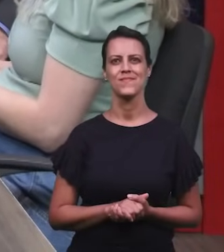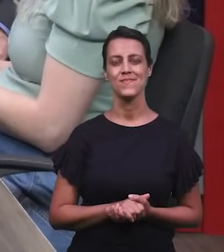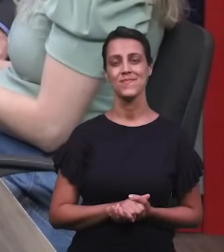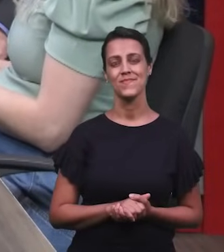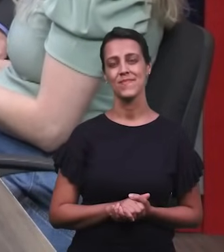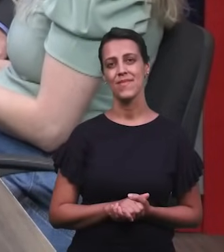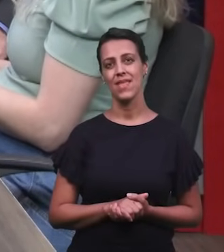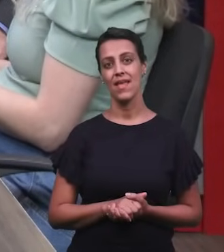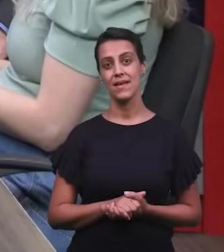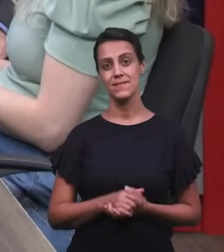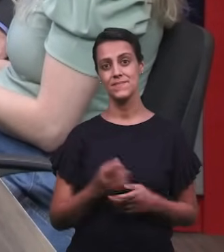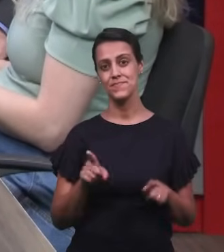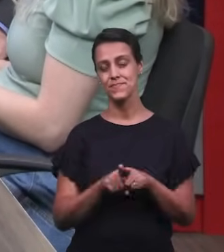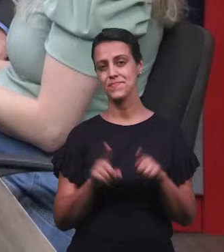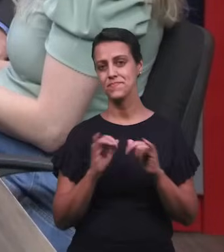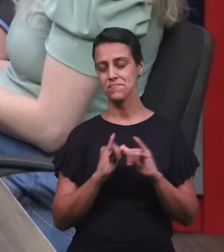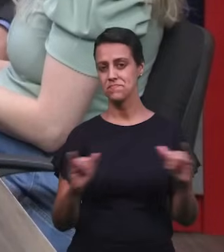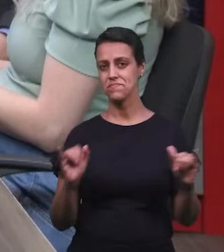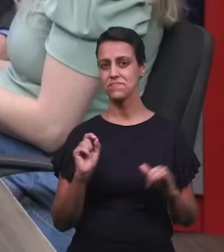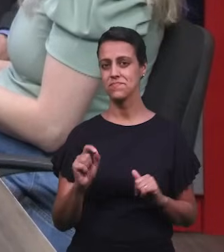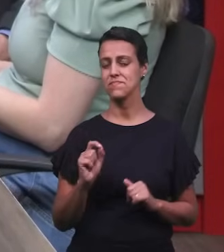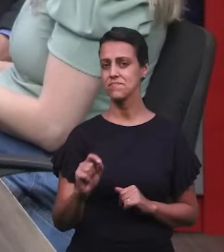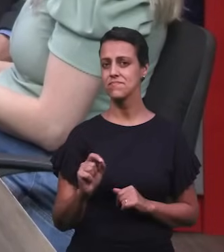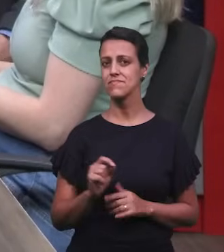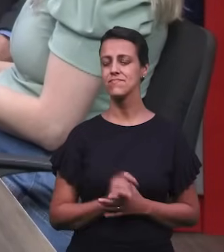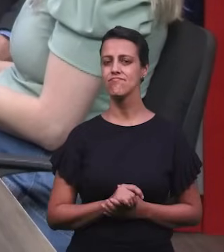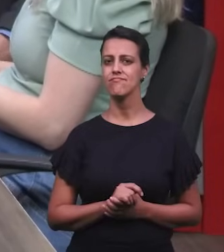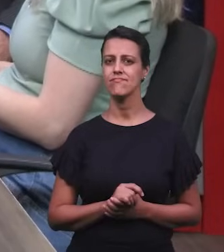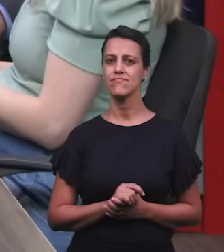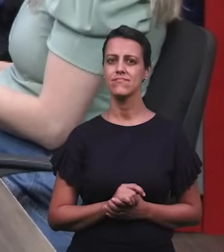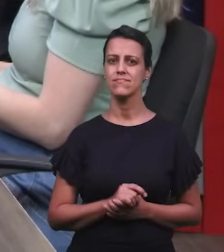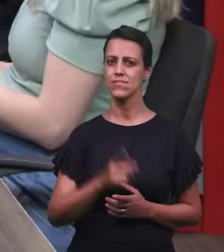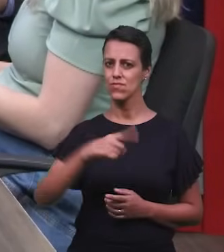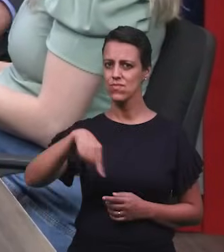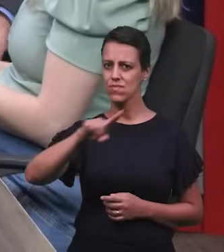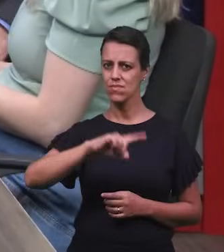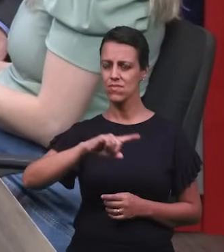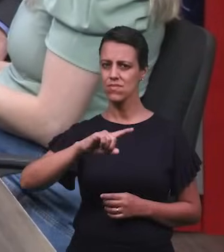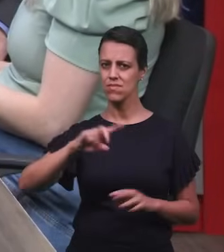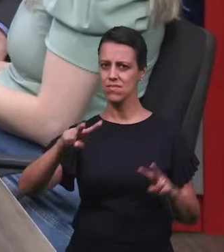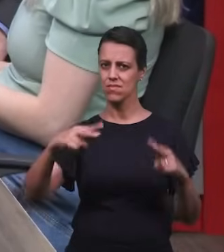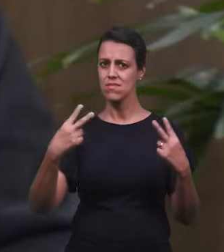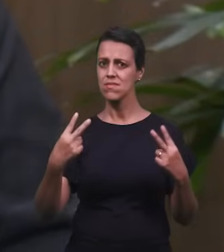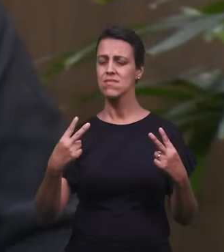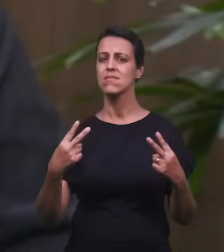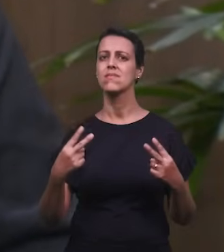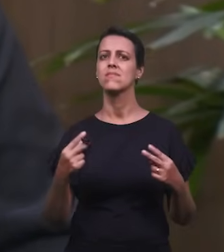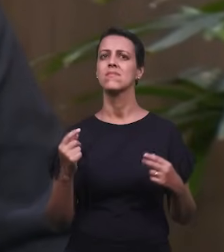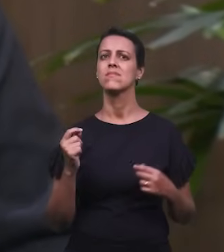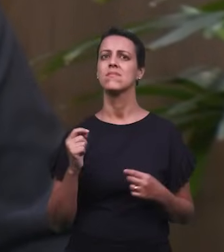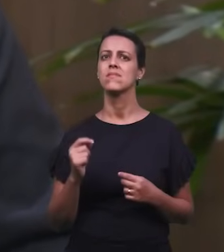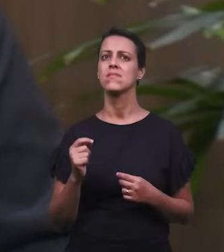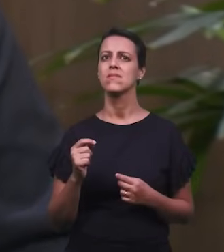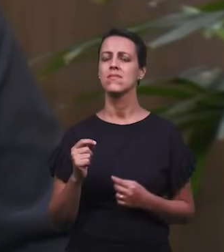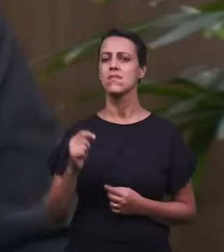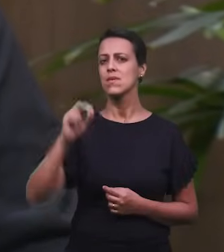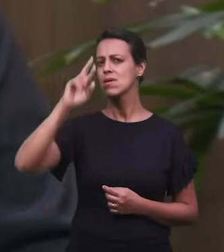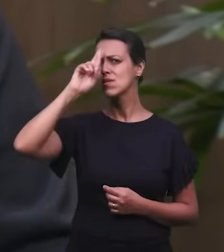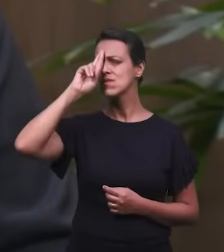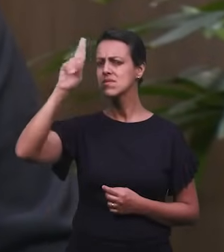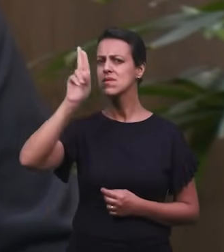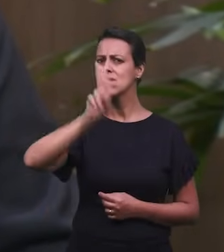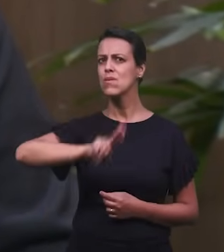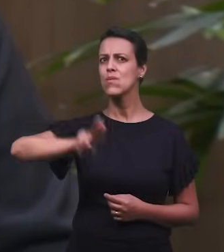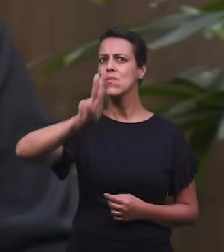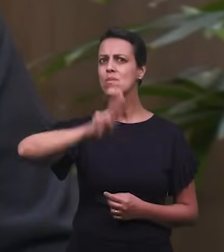e dizer o seguinte, que só reforçar a todos que nos assistem, que o Senhor, Ele